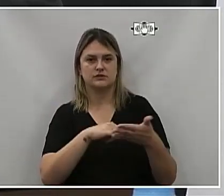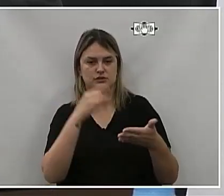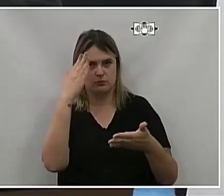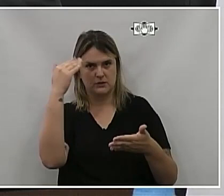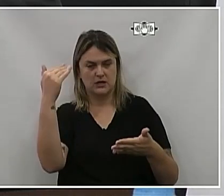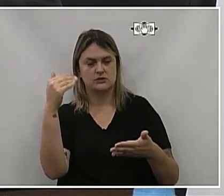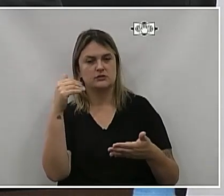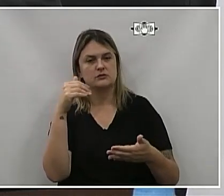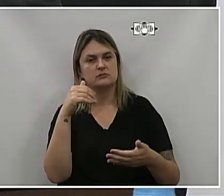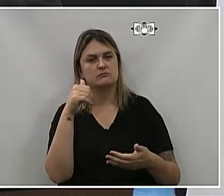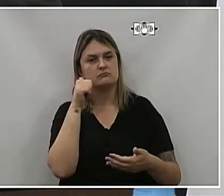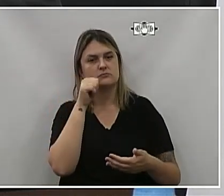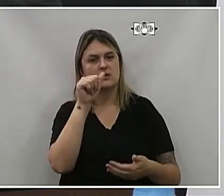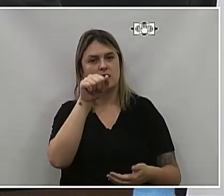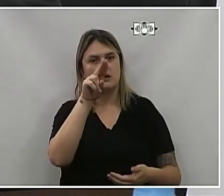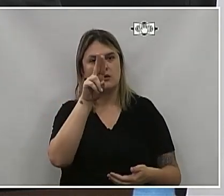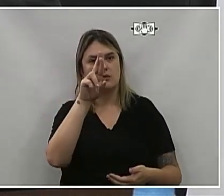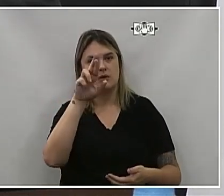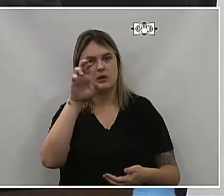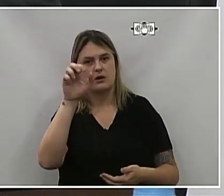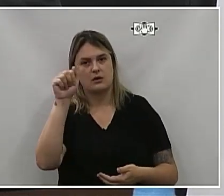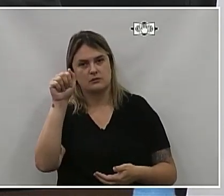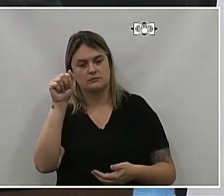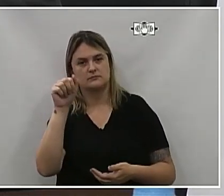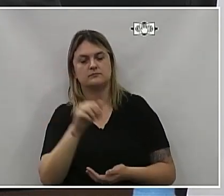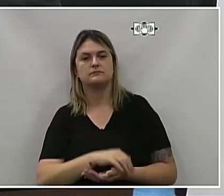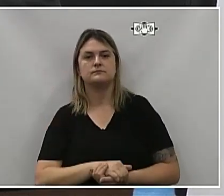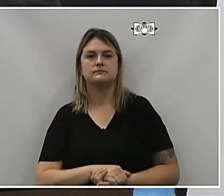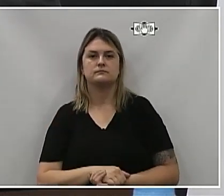aqui da dona Áurea. Dona Áurea,